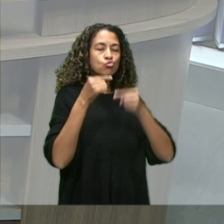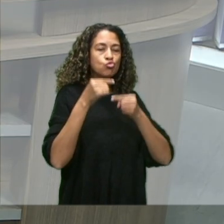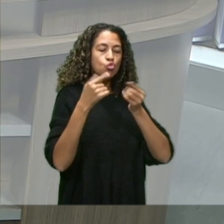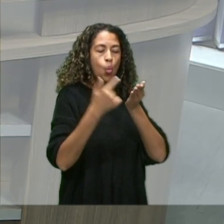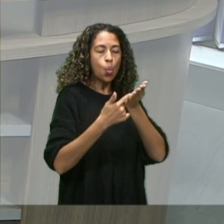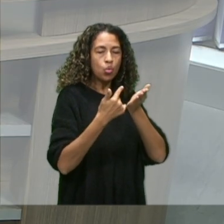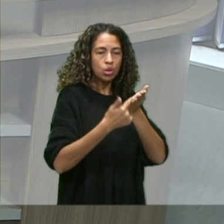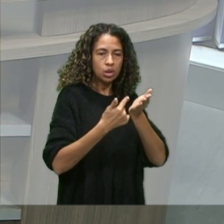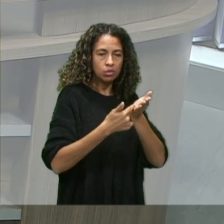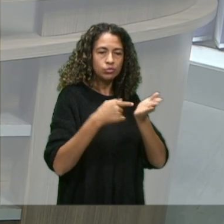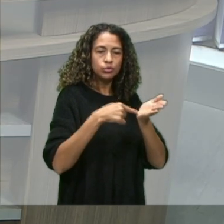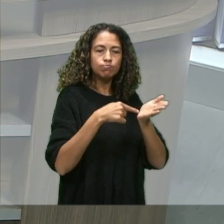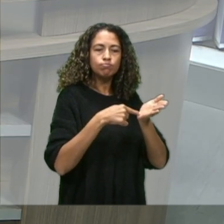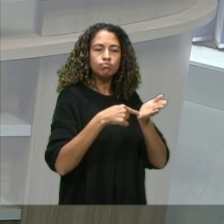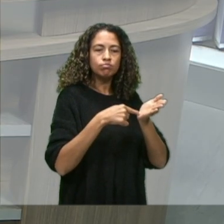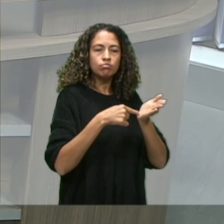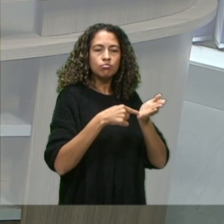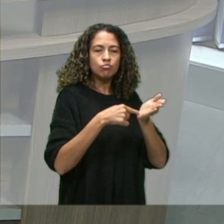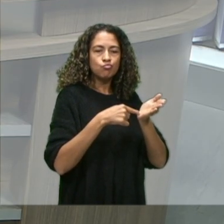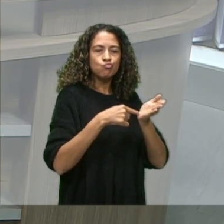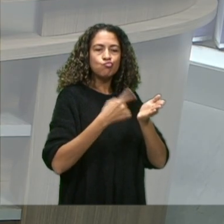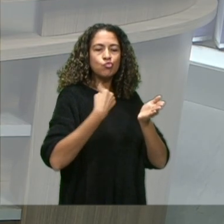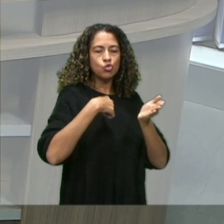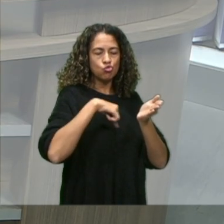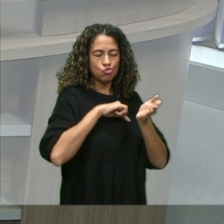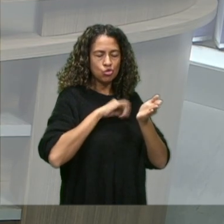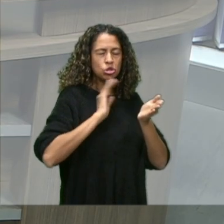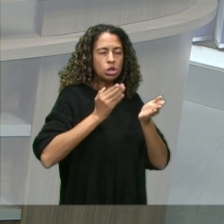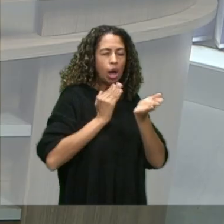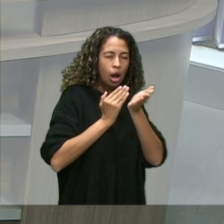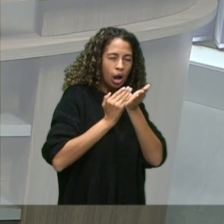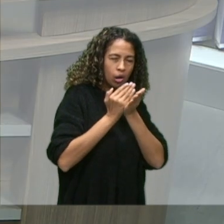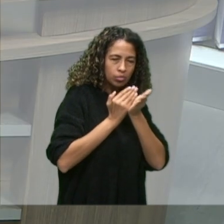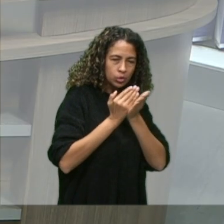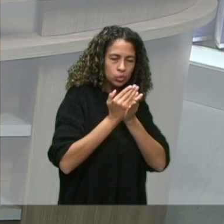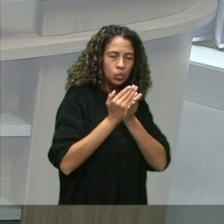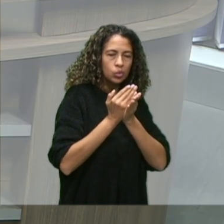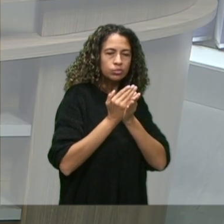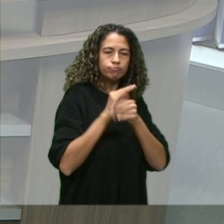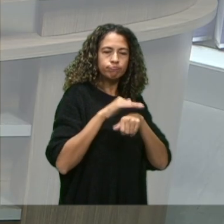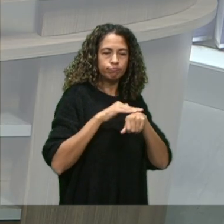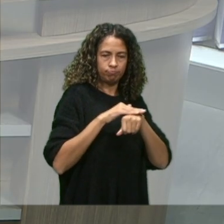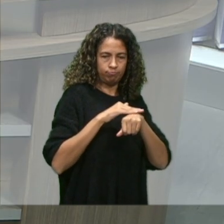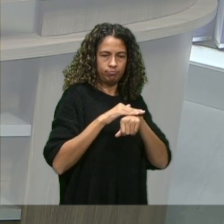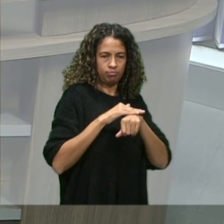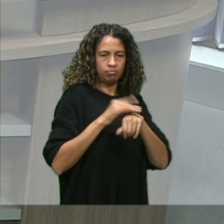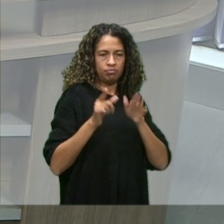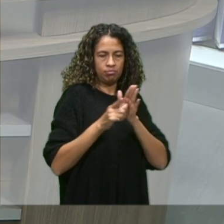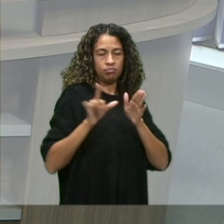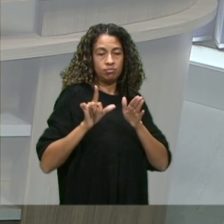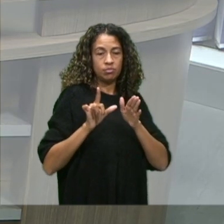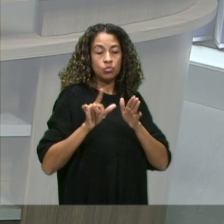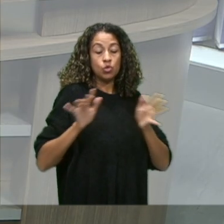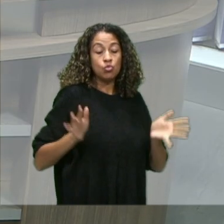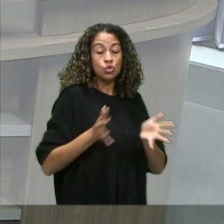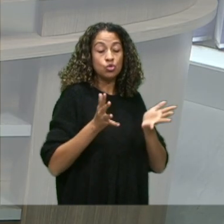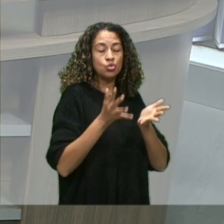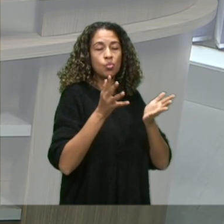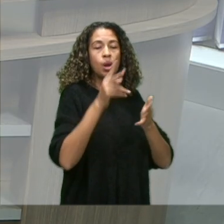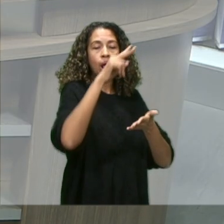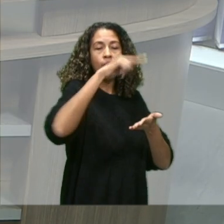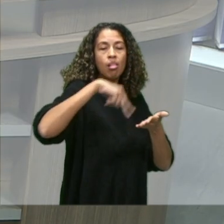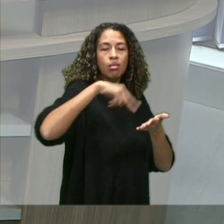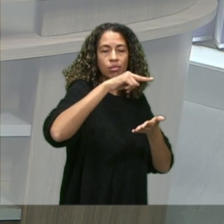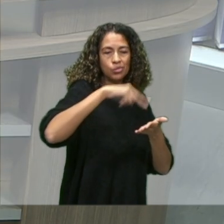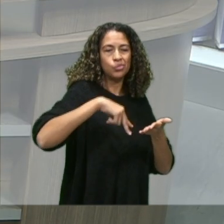livros, como a gente até começou a abordar esse assunto no final do bloco anterior. O estímulo à leitura